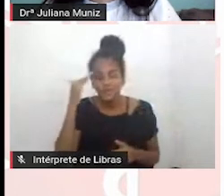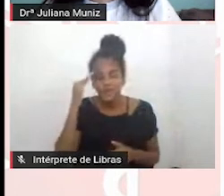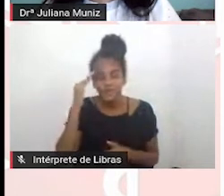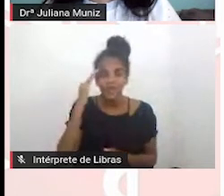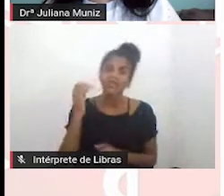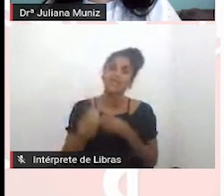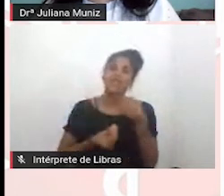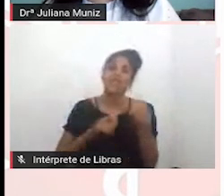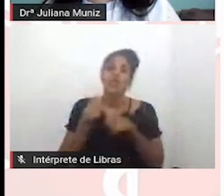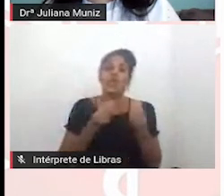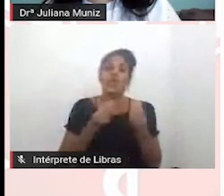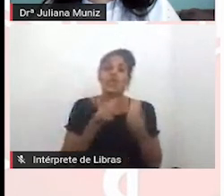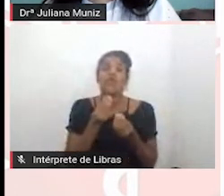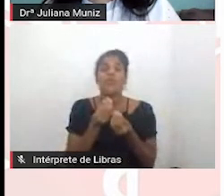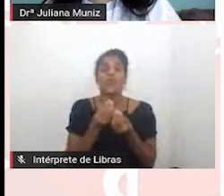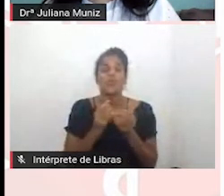Passar o slide?